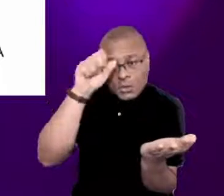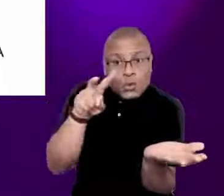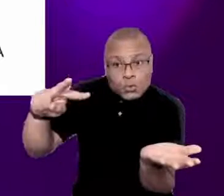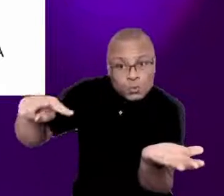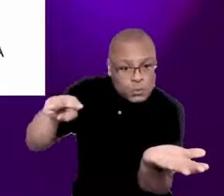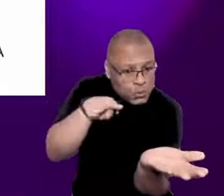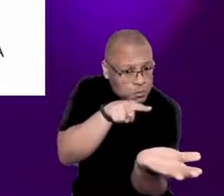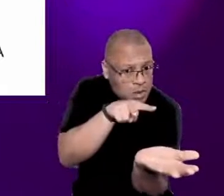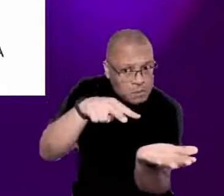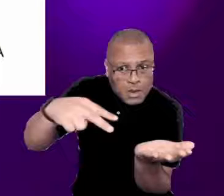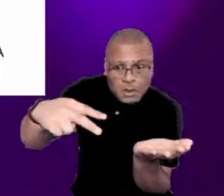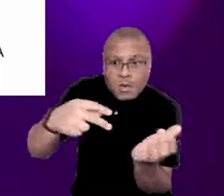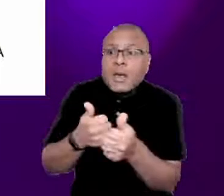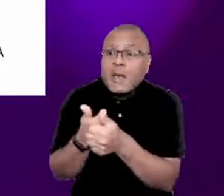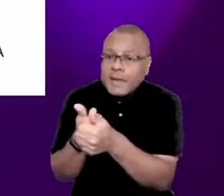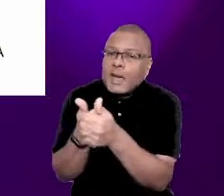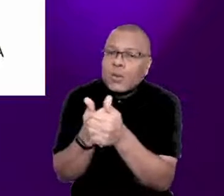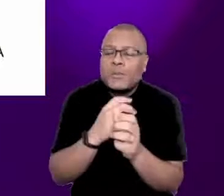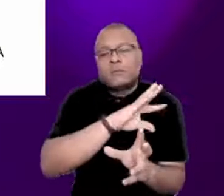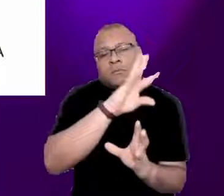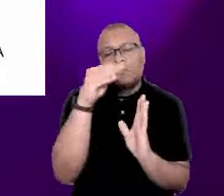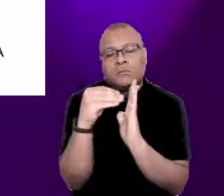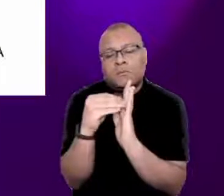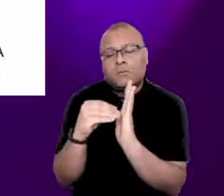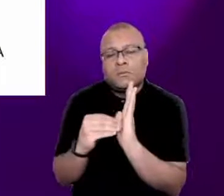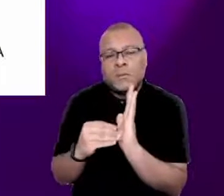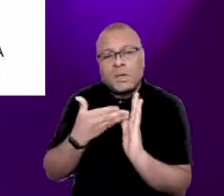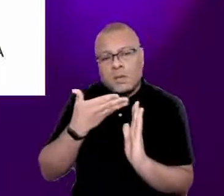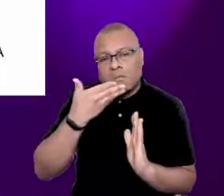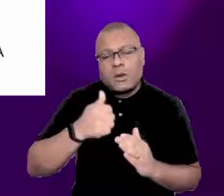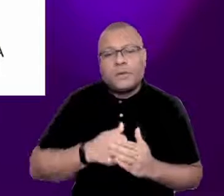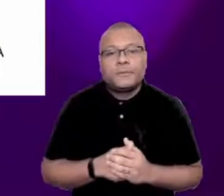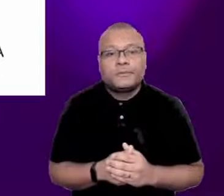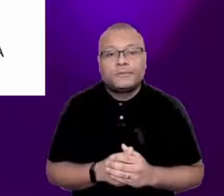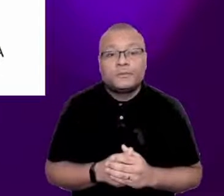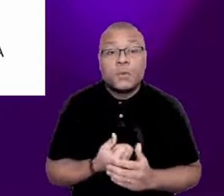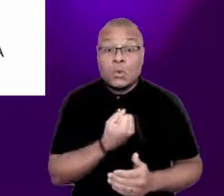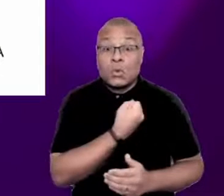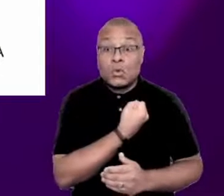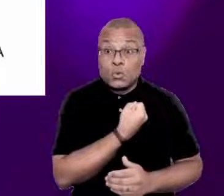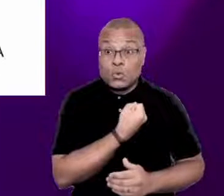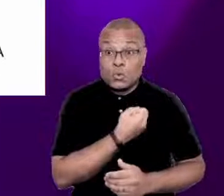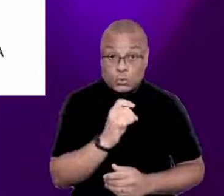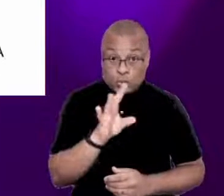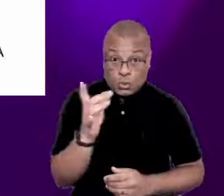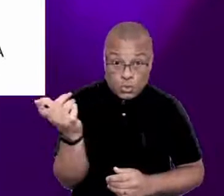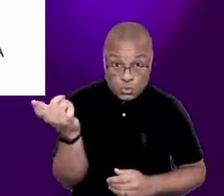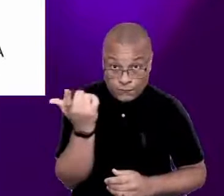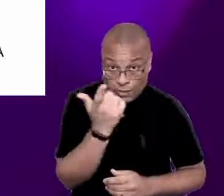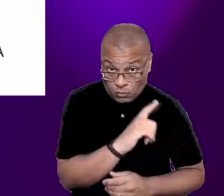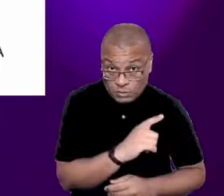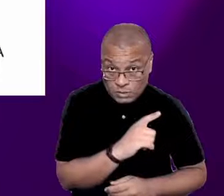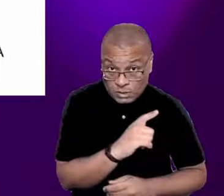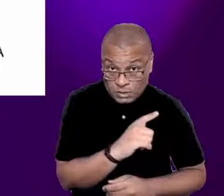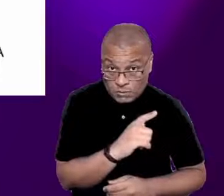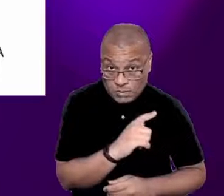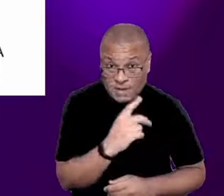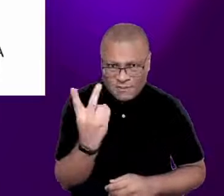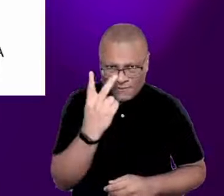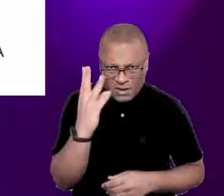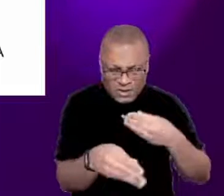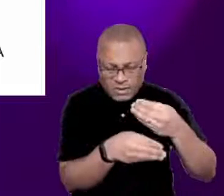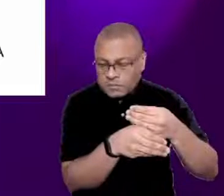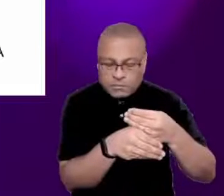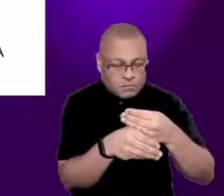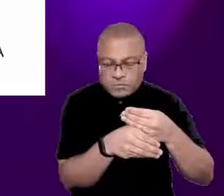sim ser mensurado para a gente construir melhoria. A gente só com números a gente não vai também entregar valor, né?